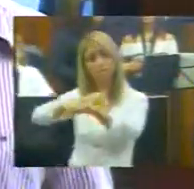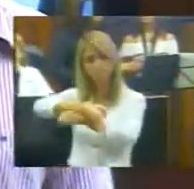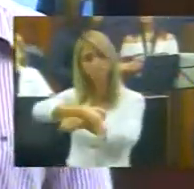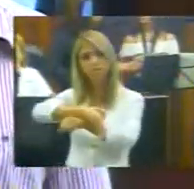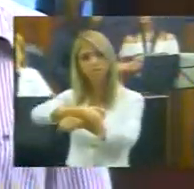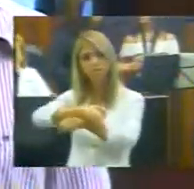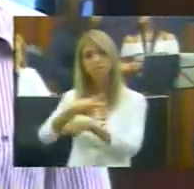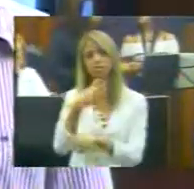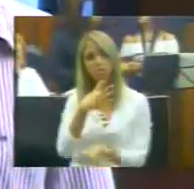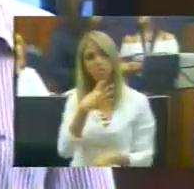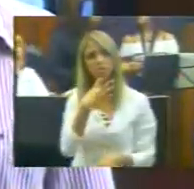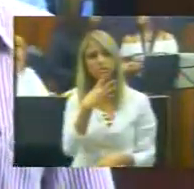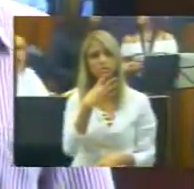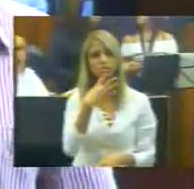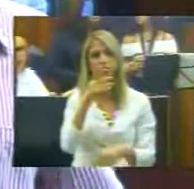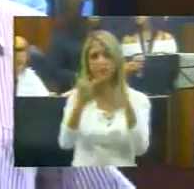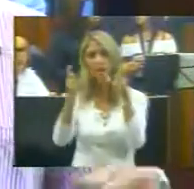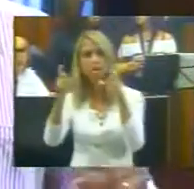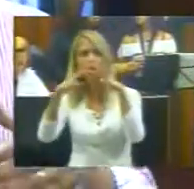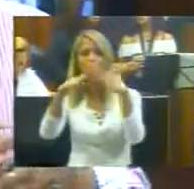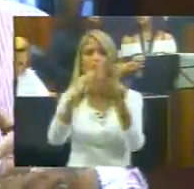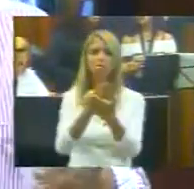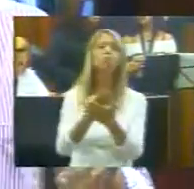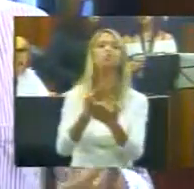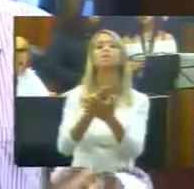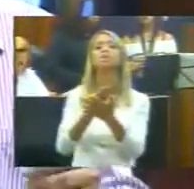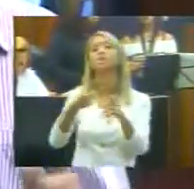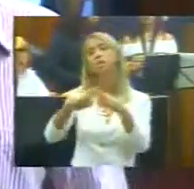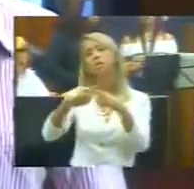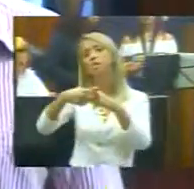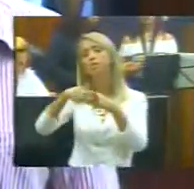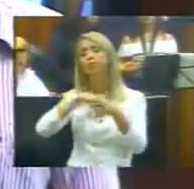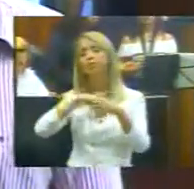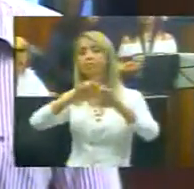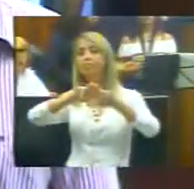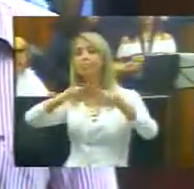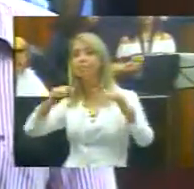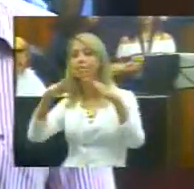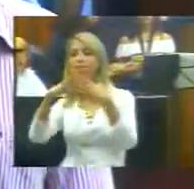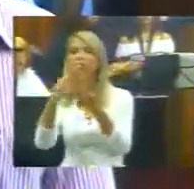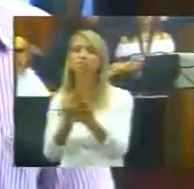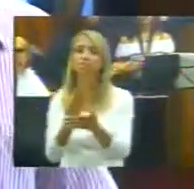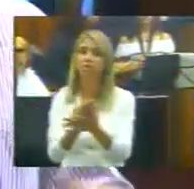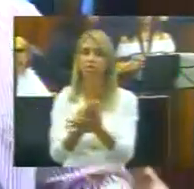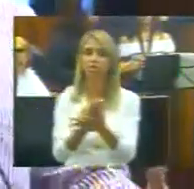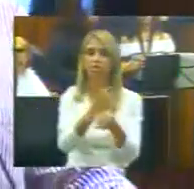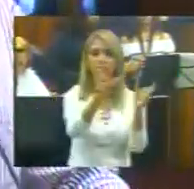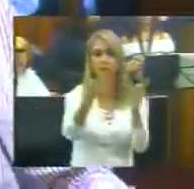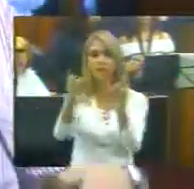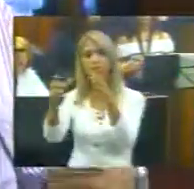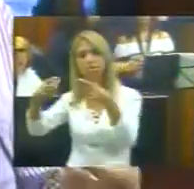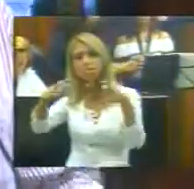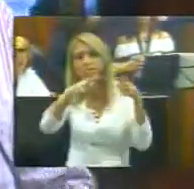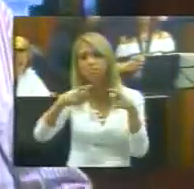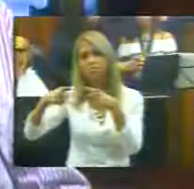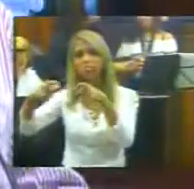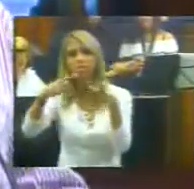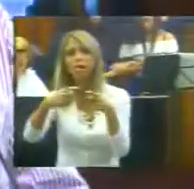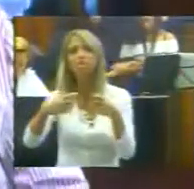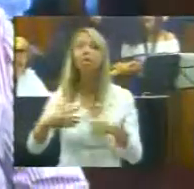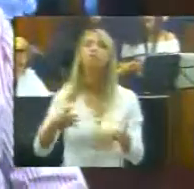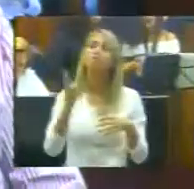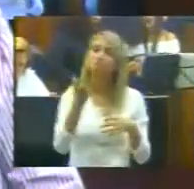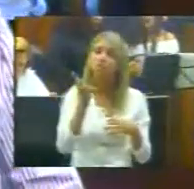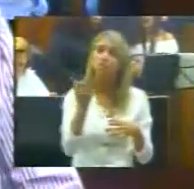é para conhecer mesmo a rede, nas nossas diferentes regiões aqui do município de Cabo Frio, conversar com o servidor, com o pai de